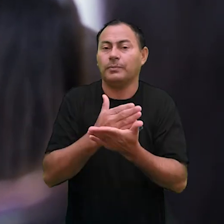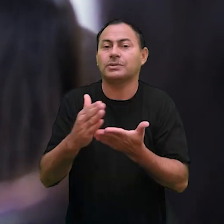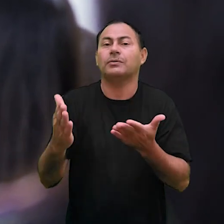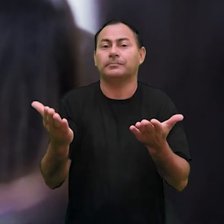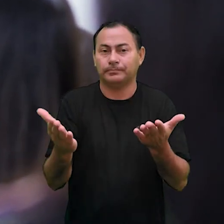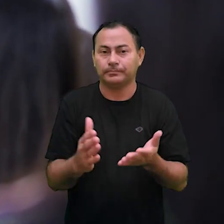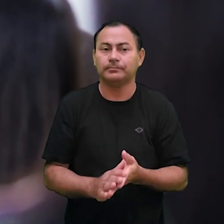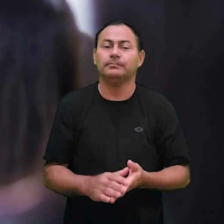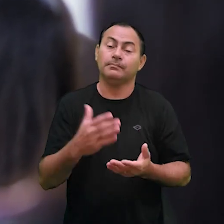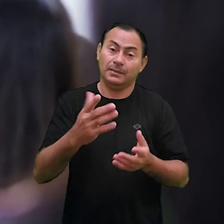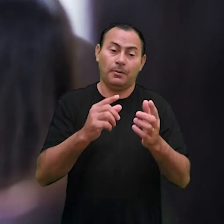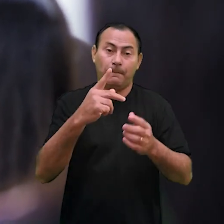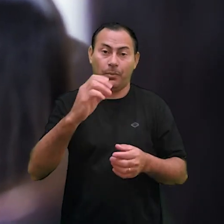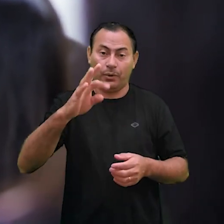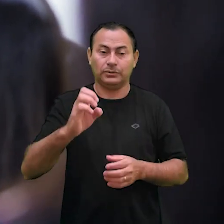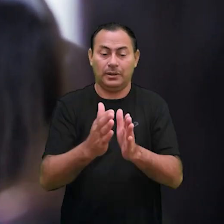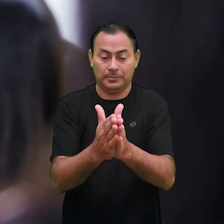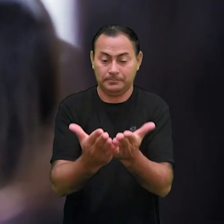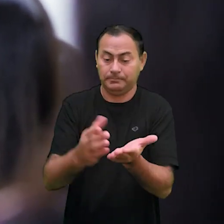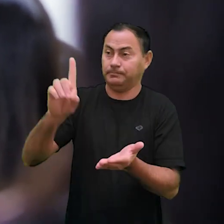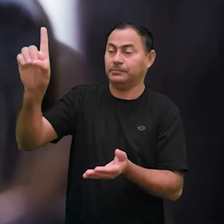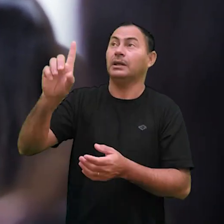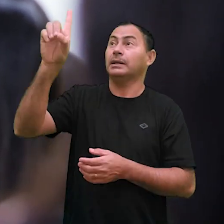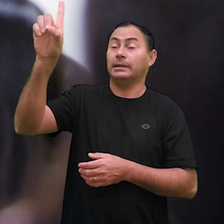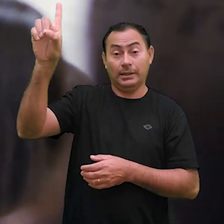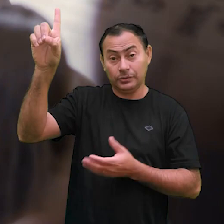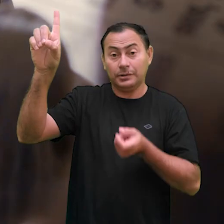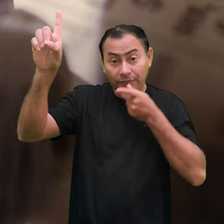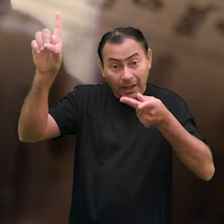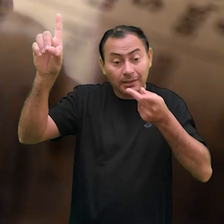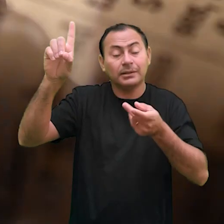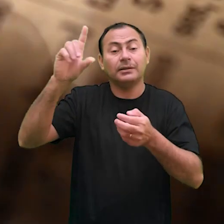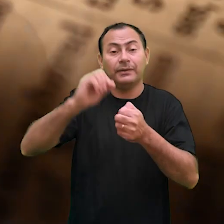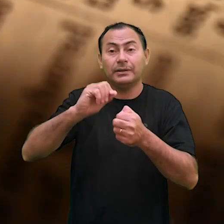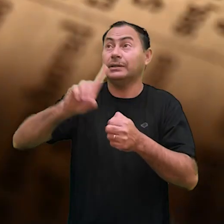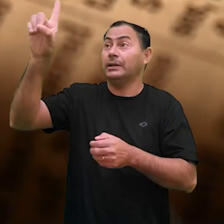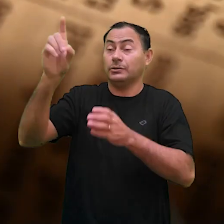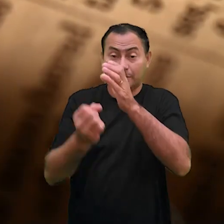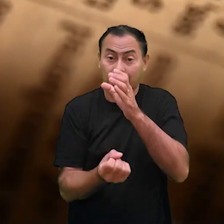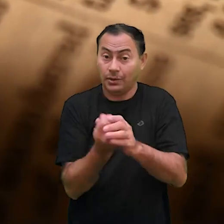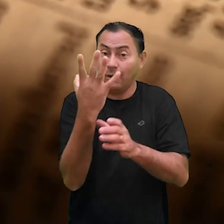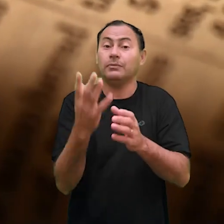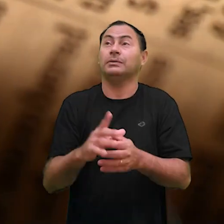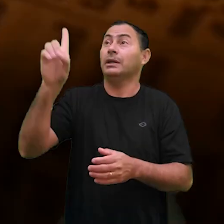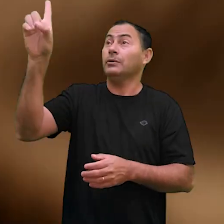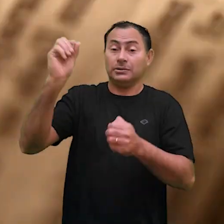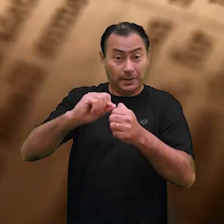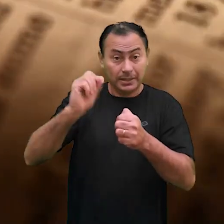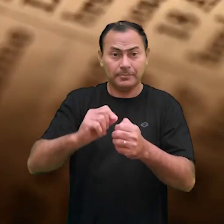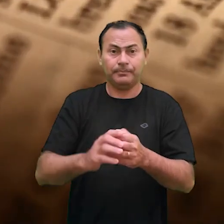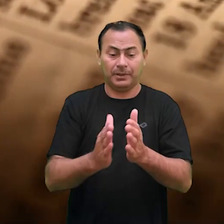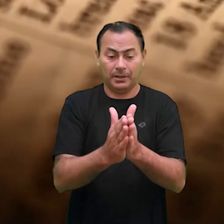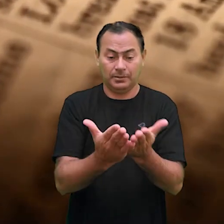originou. De onde tudo começou? Esse é o ponto onde a Bíblia diz, Deus. Deus